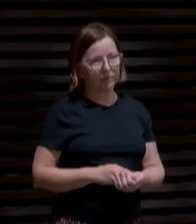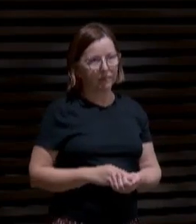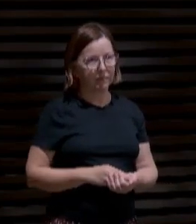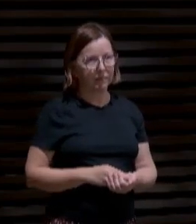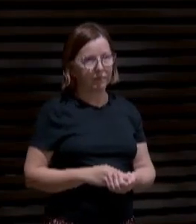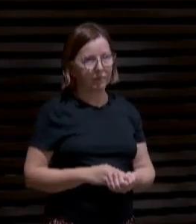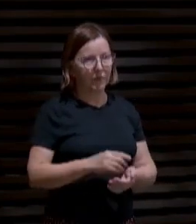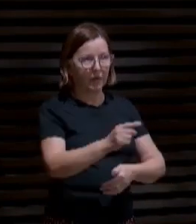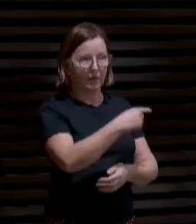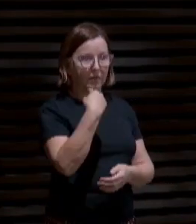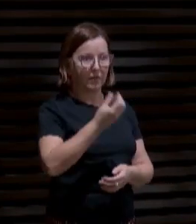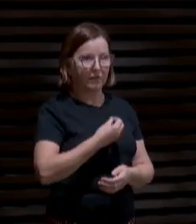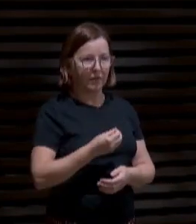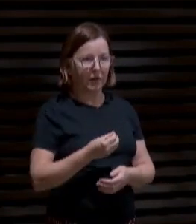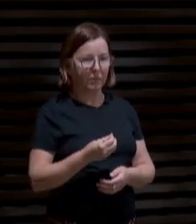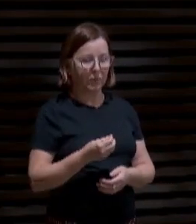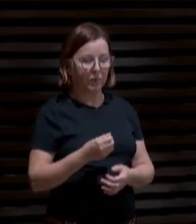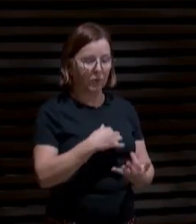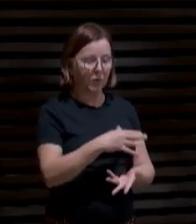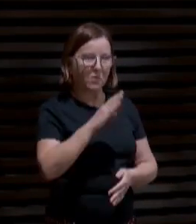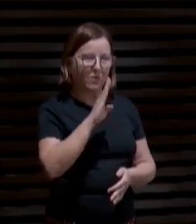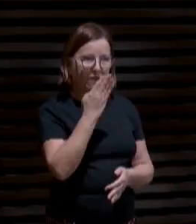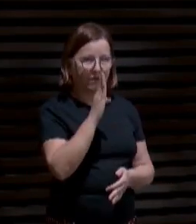Nós vivemos num mundo de falsidades,